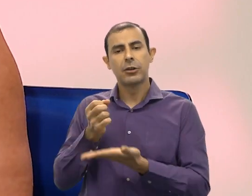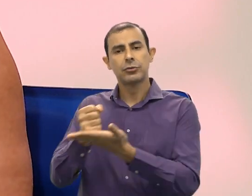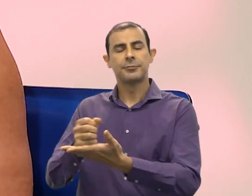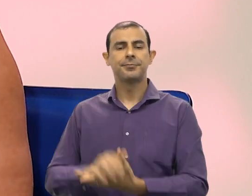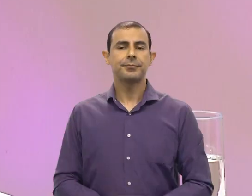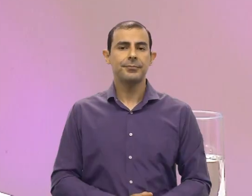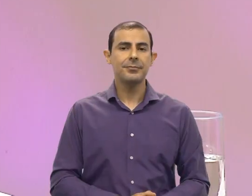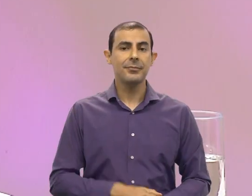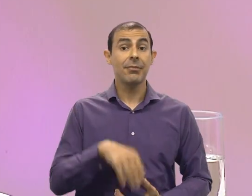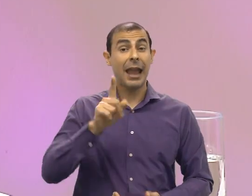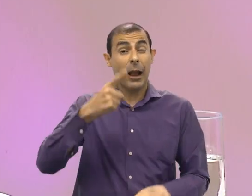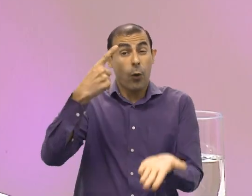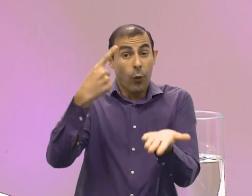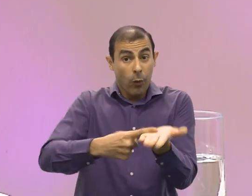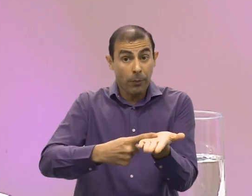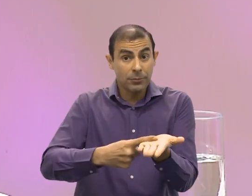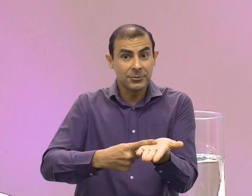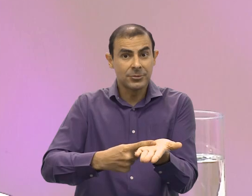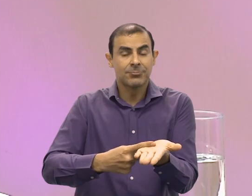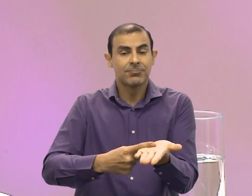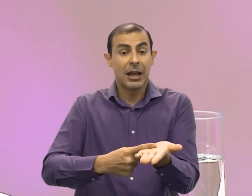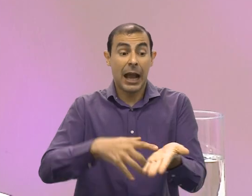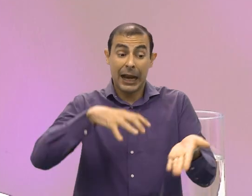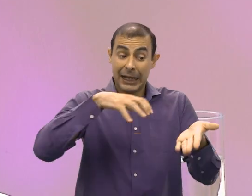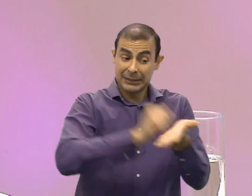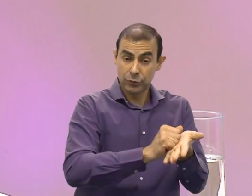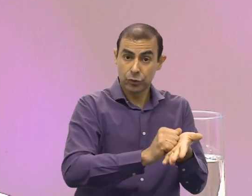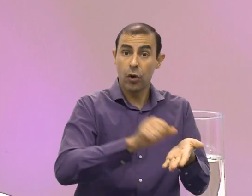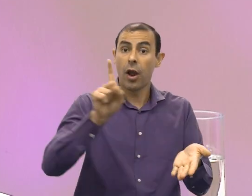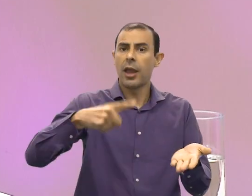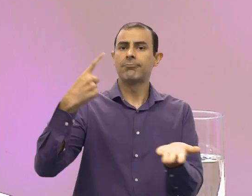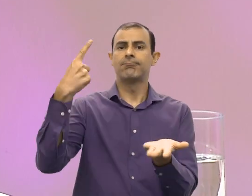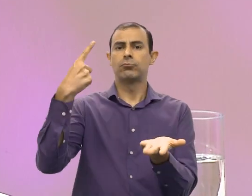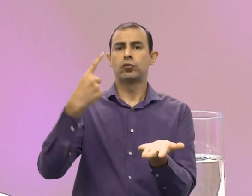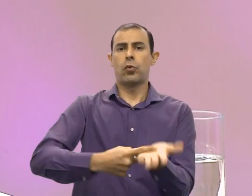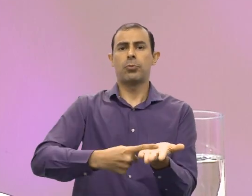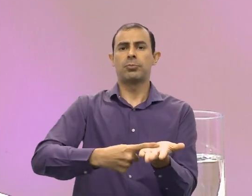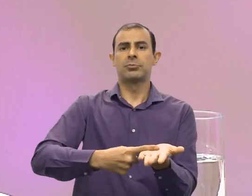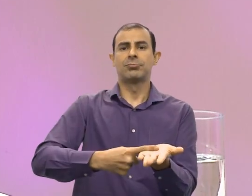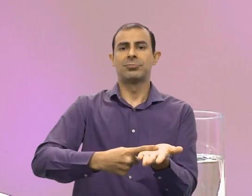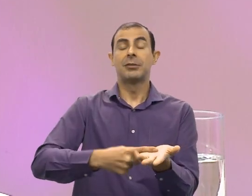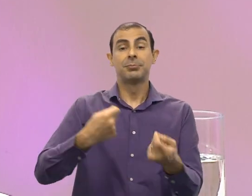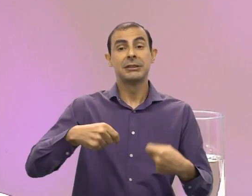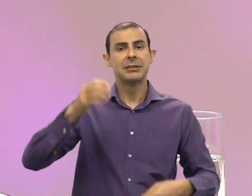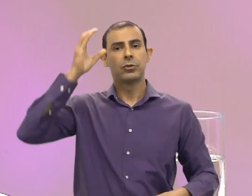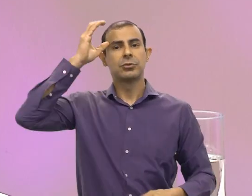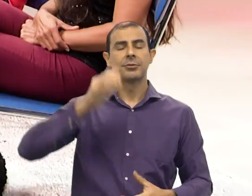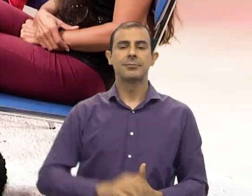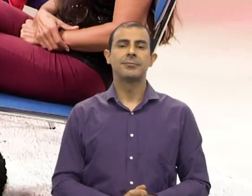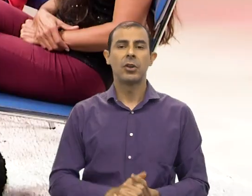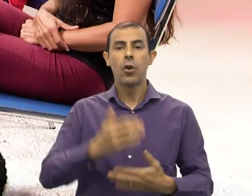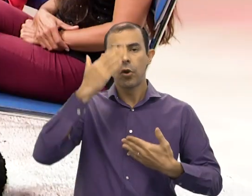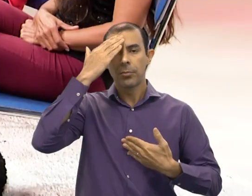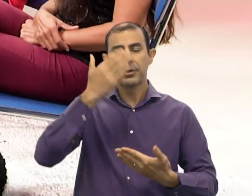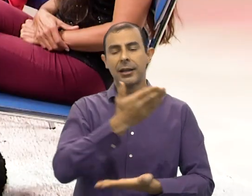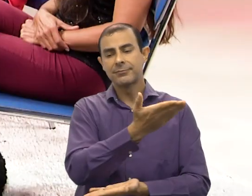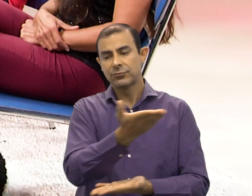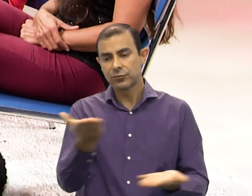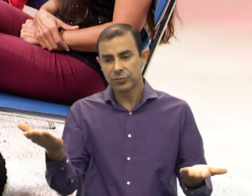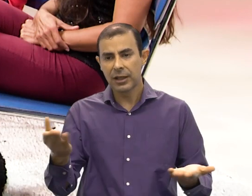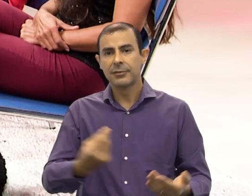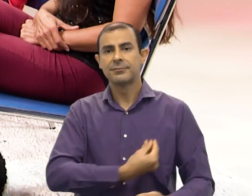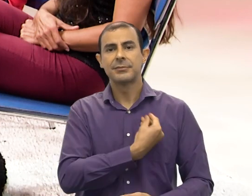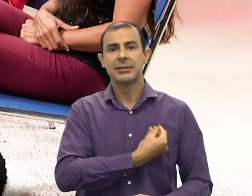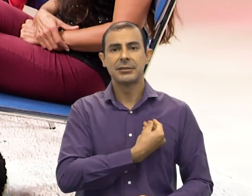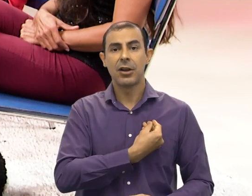dispôs a ajudar. É um compromisso, né? A partir do momento que você se torna um doador, é um compromisso que você tem. Obrigada pela